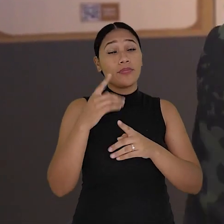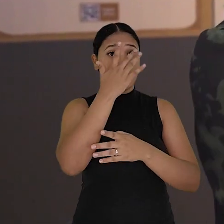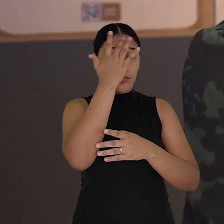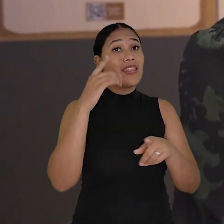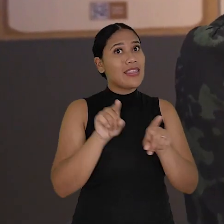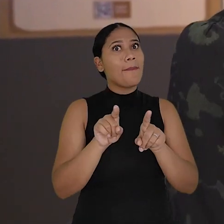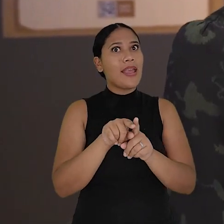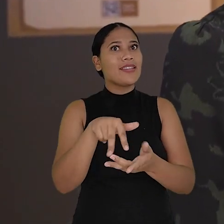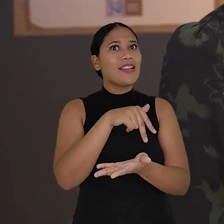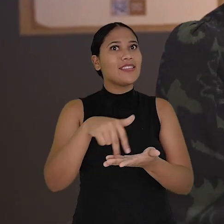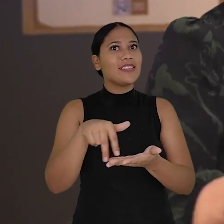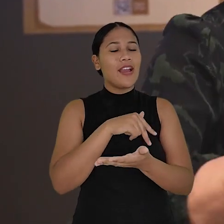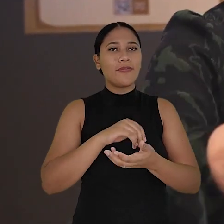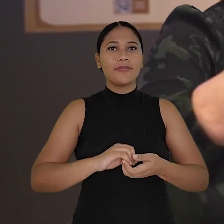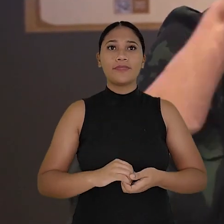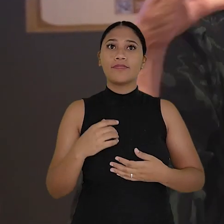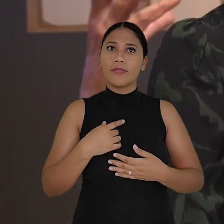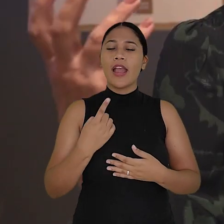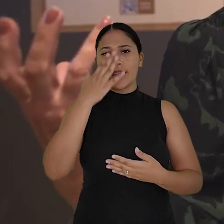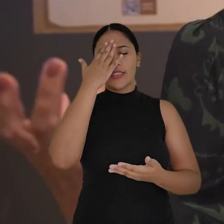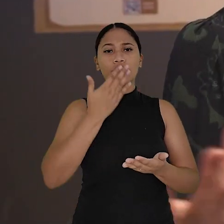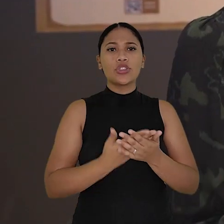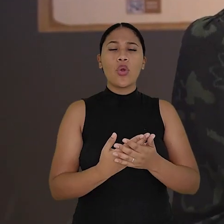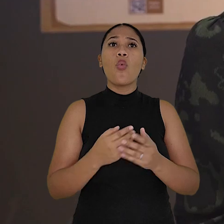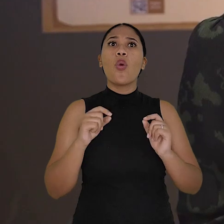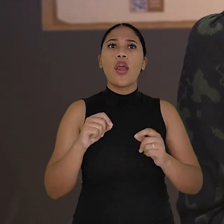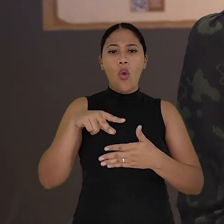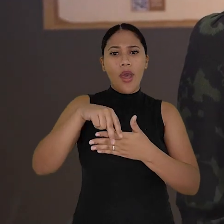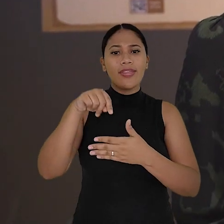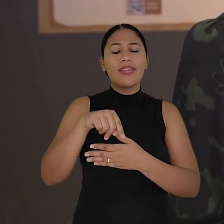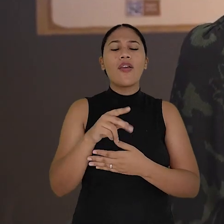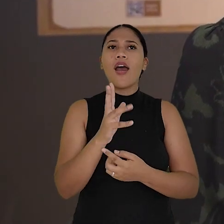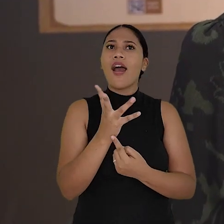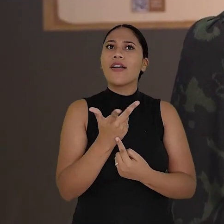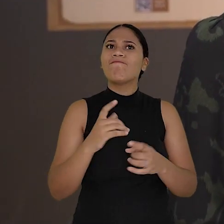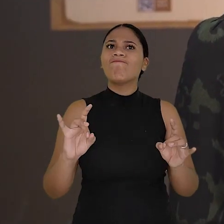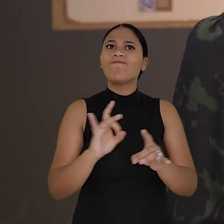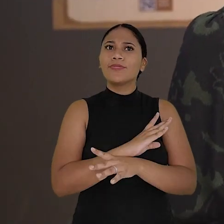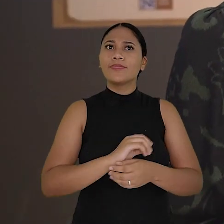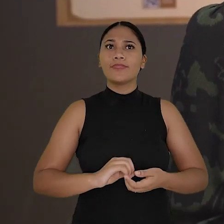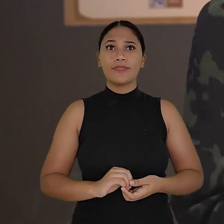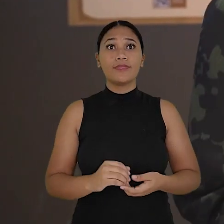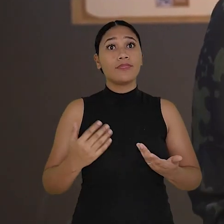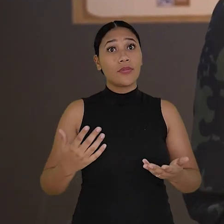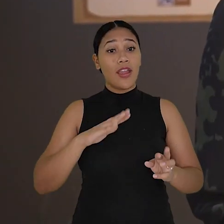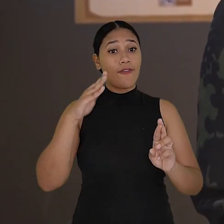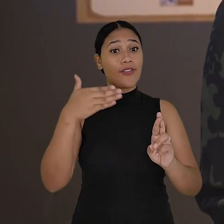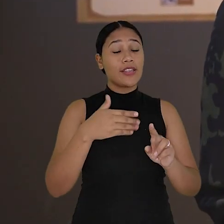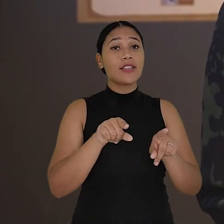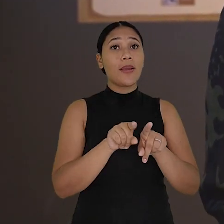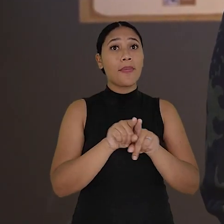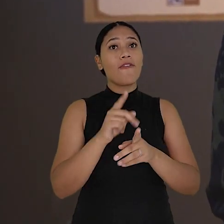também dançavam as músicas do cordel. Então, ele considerava o cordel uma arte completa. E ele se